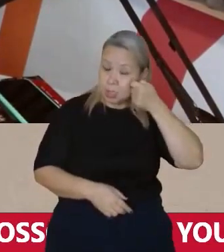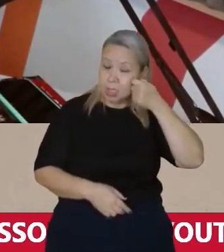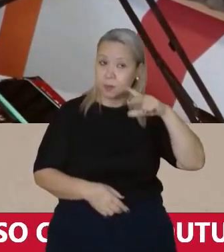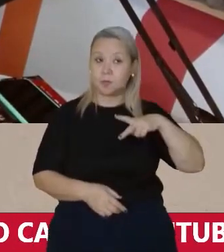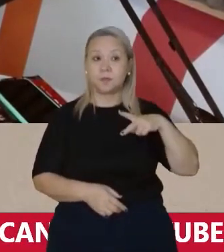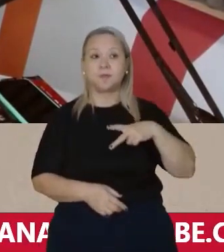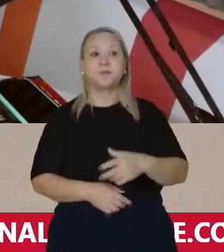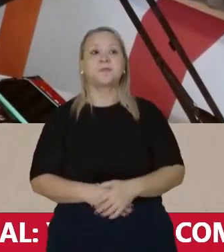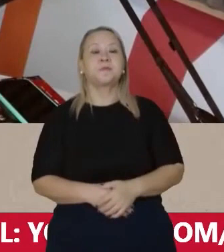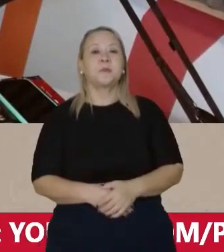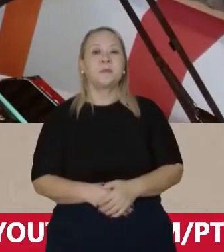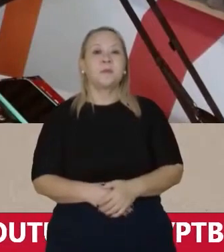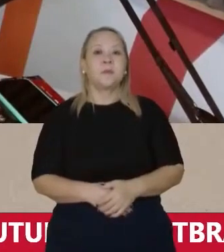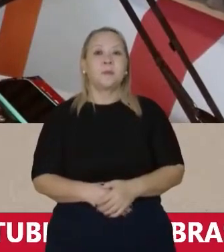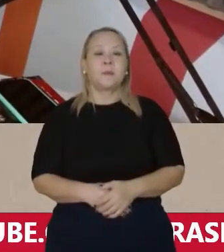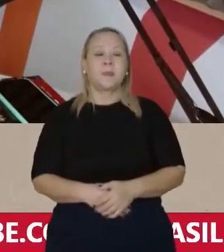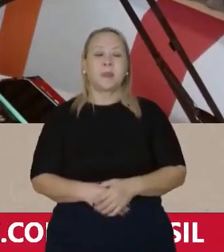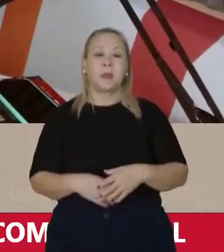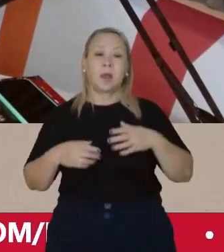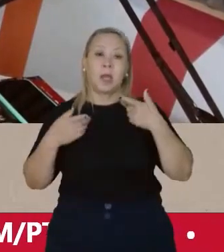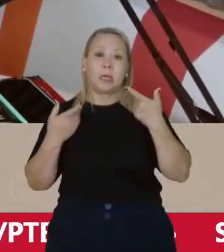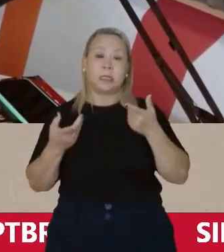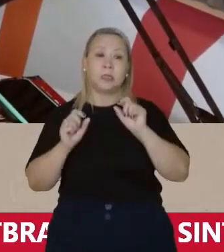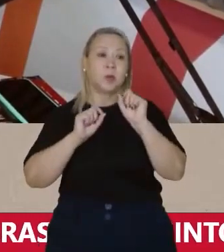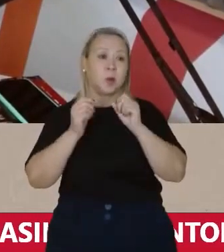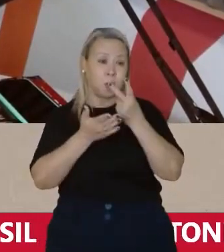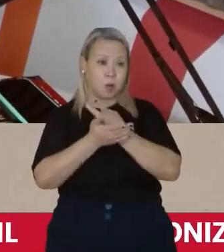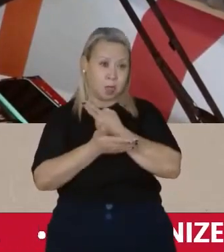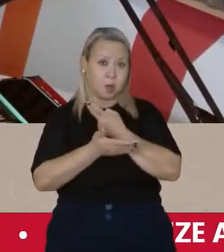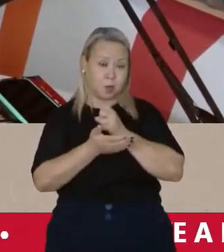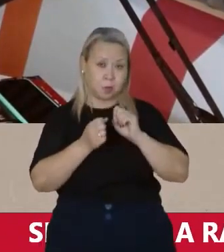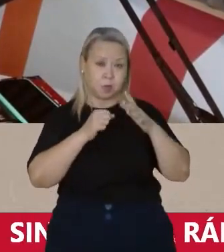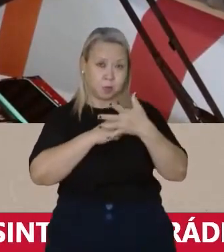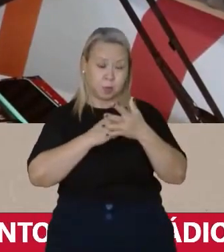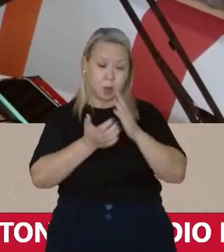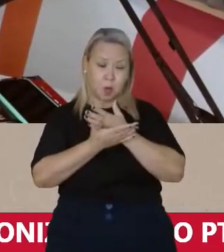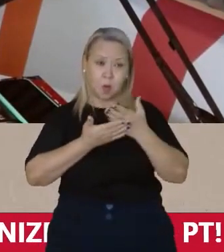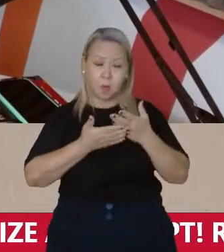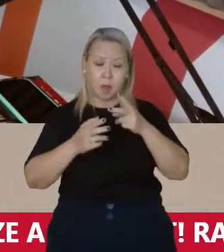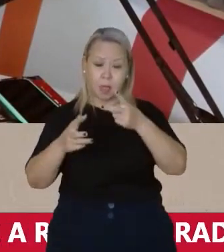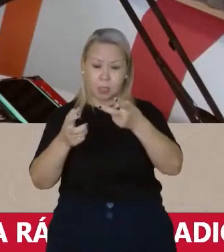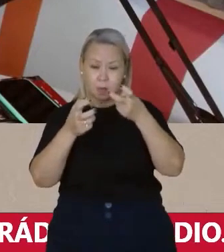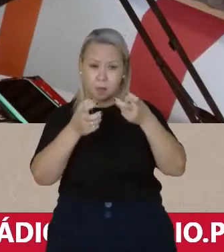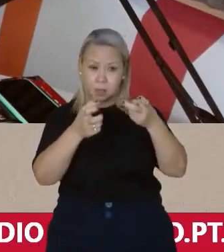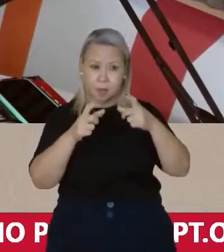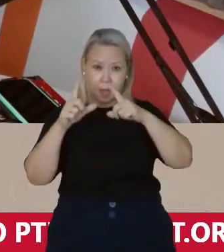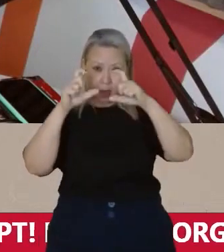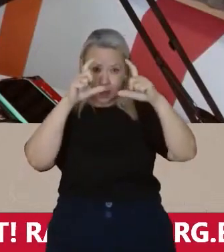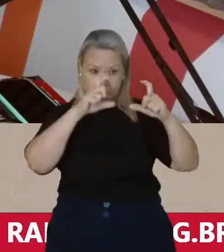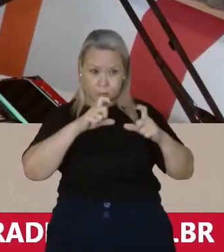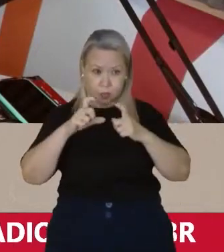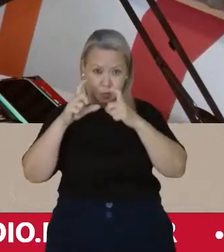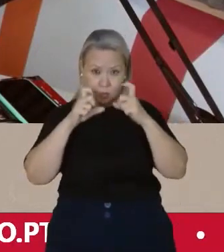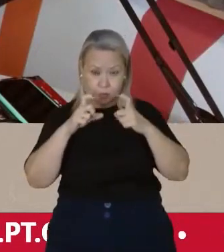particular. O impacto eu começo a ver nas fotos do